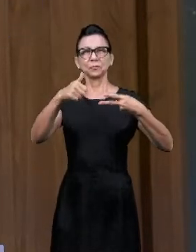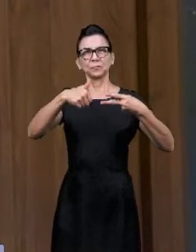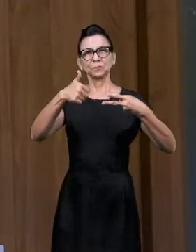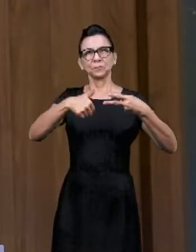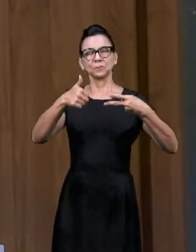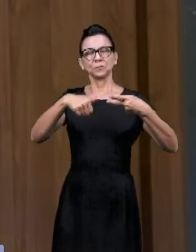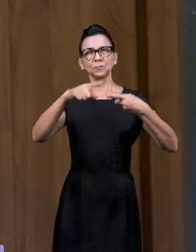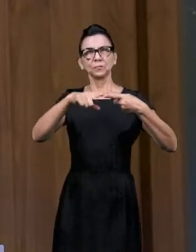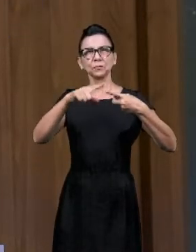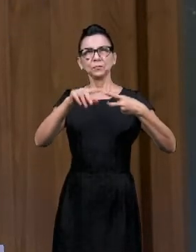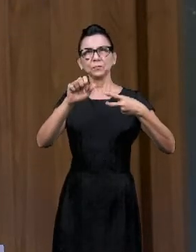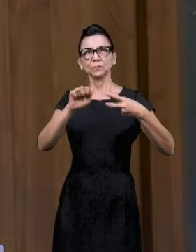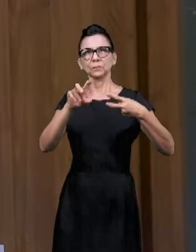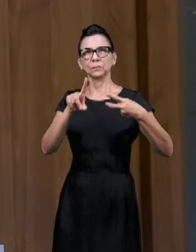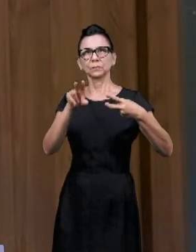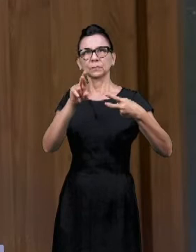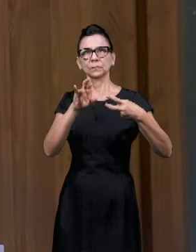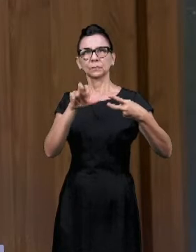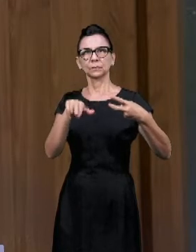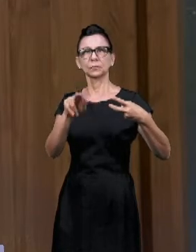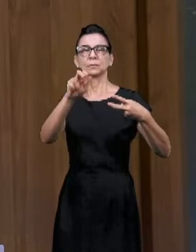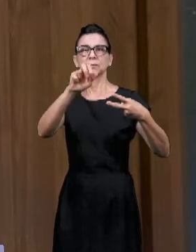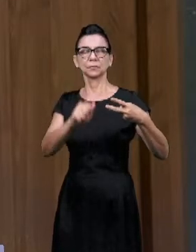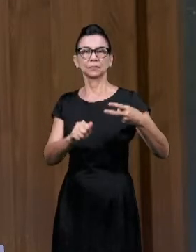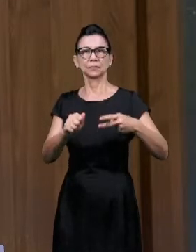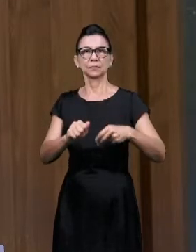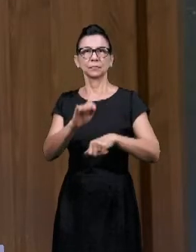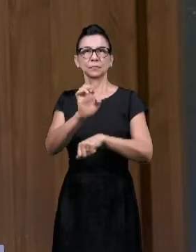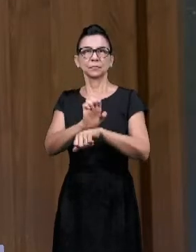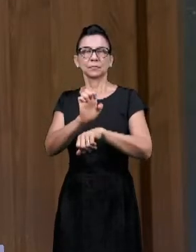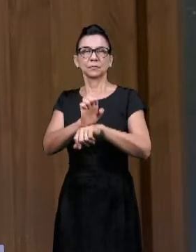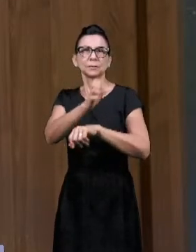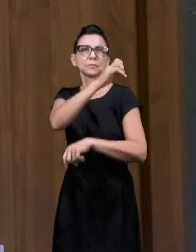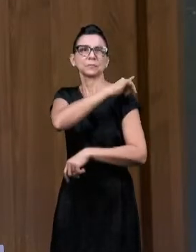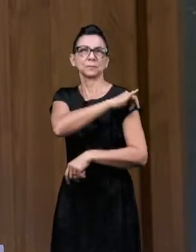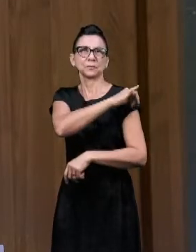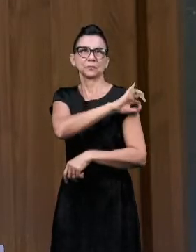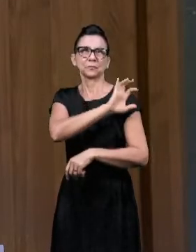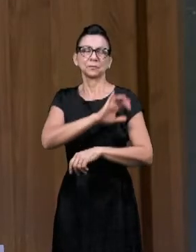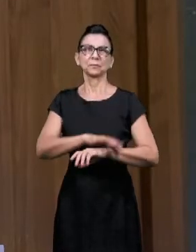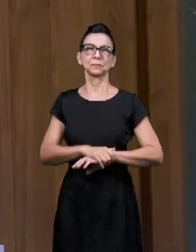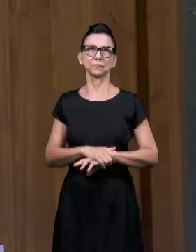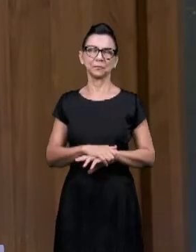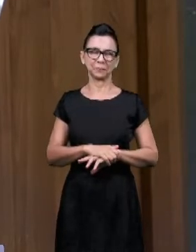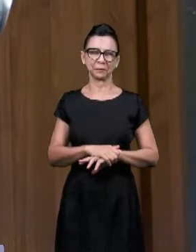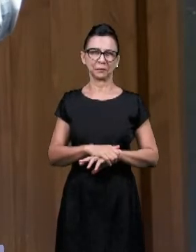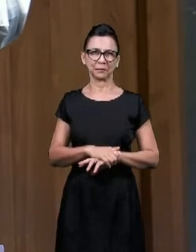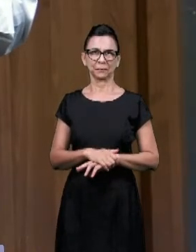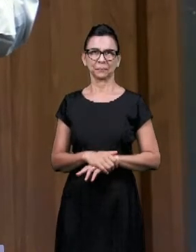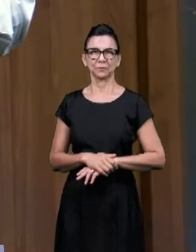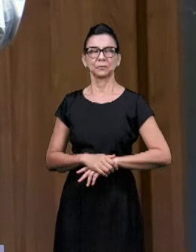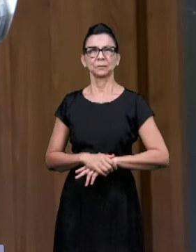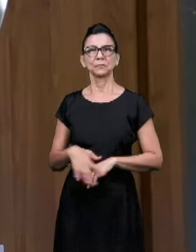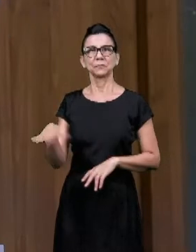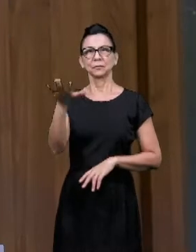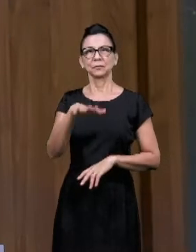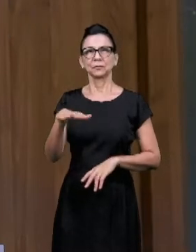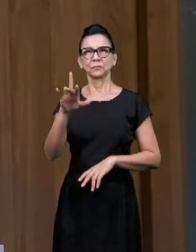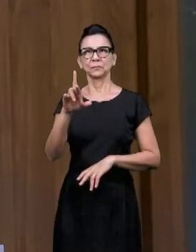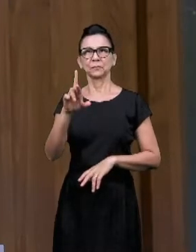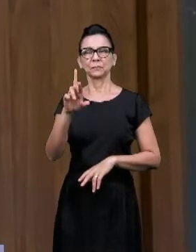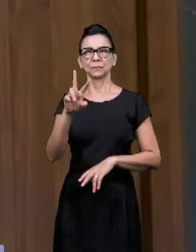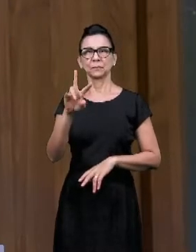Adriana. Ela é do Rio de Janeiro, lá da cidade da igreja de Cantagalo, lá na região de Três Rios. A irmã Adriana vai